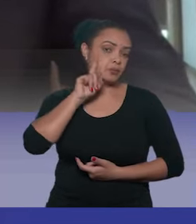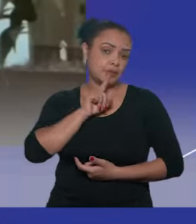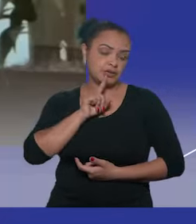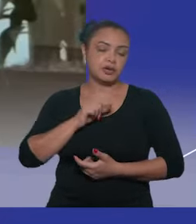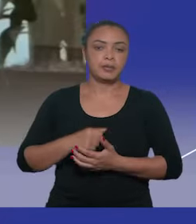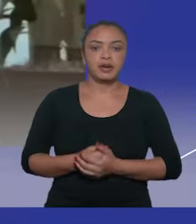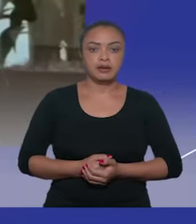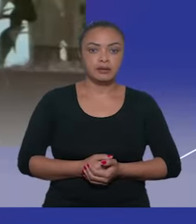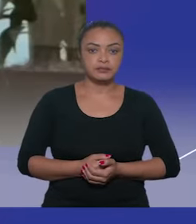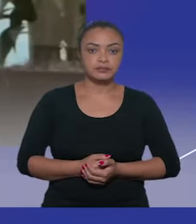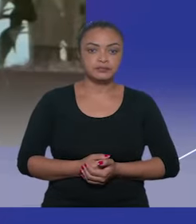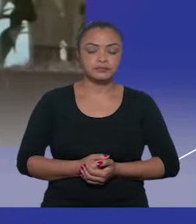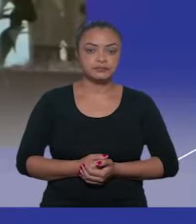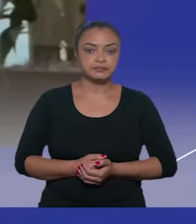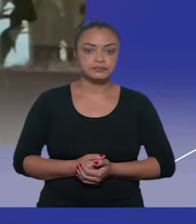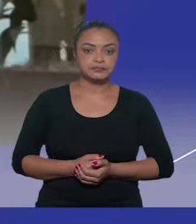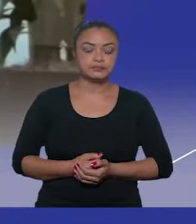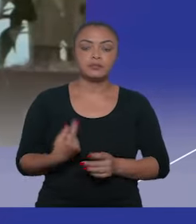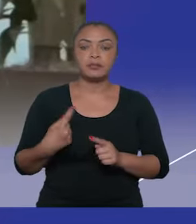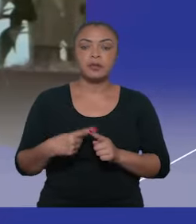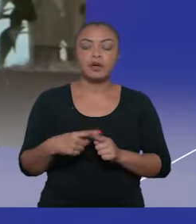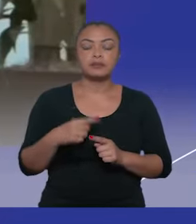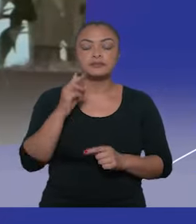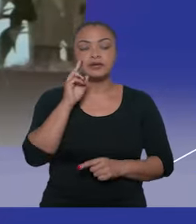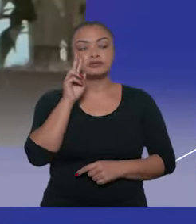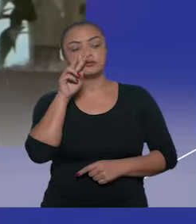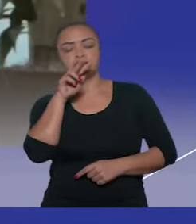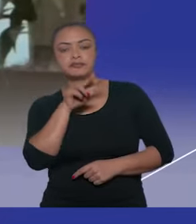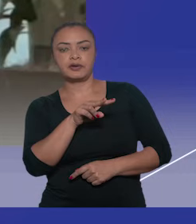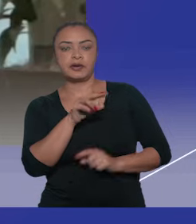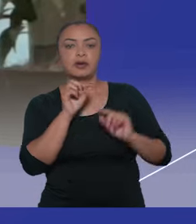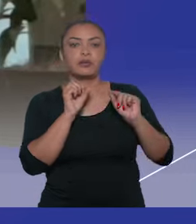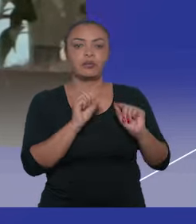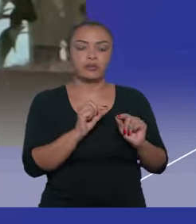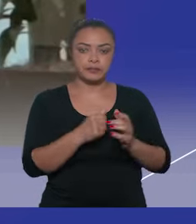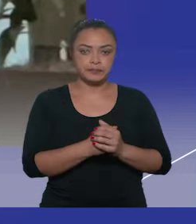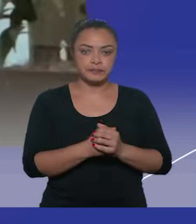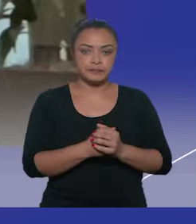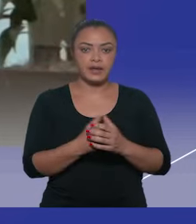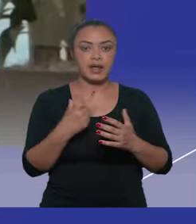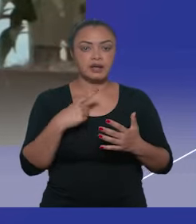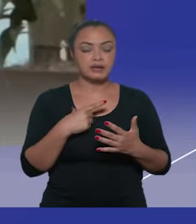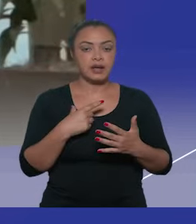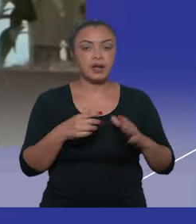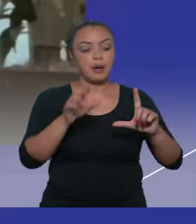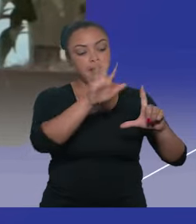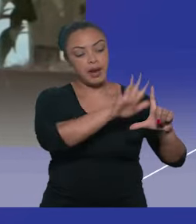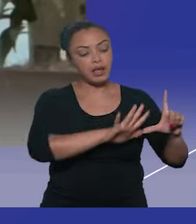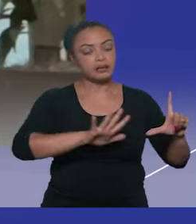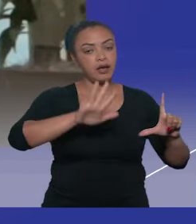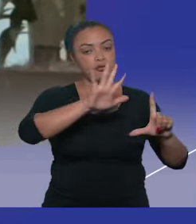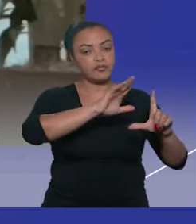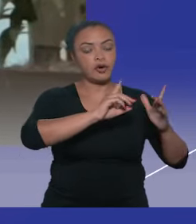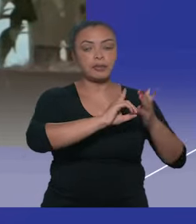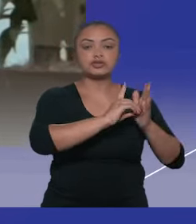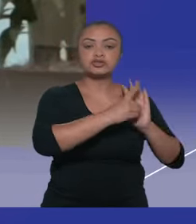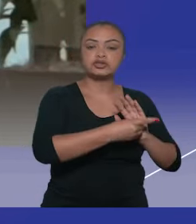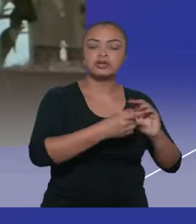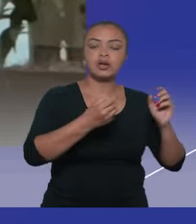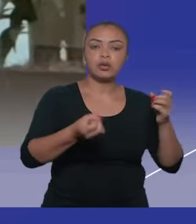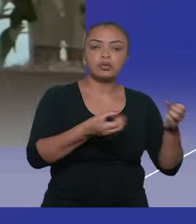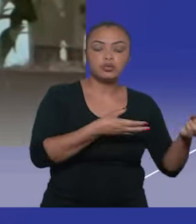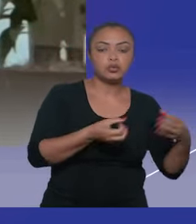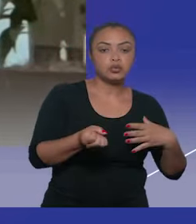Brasil em mercados globais, principalmente o mercado americano. Porque a nossa visão é de que a gente vai partir para